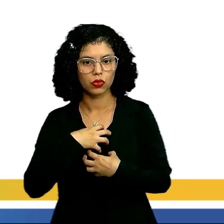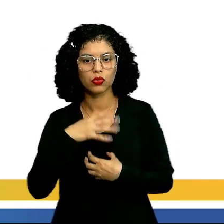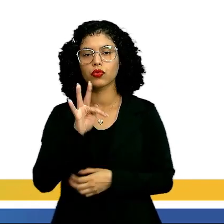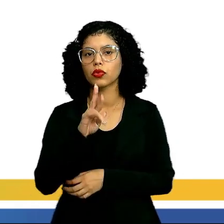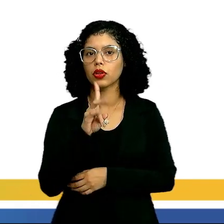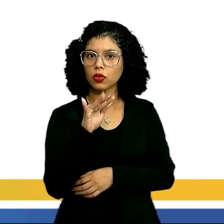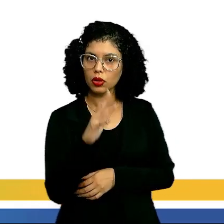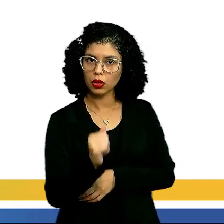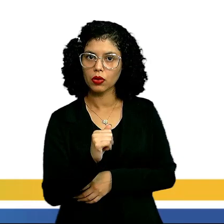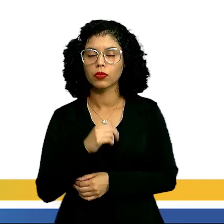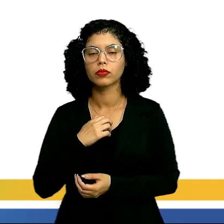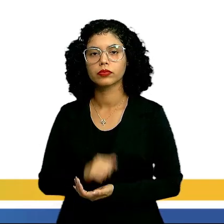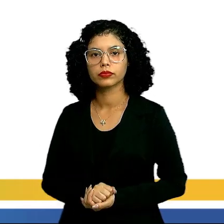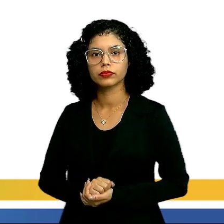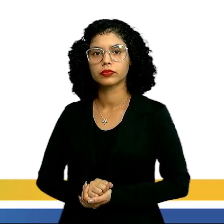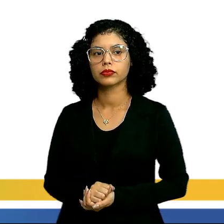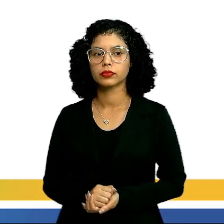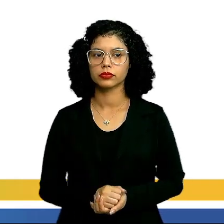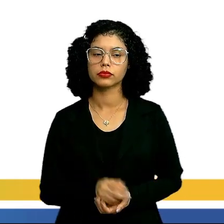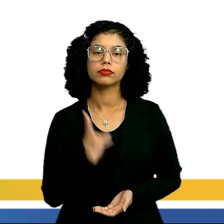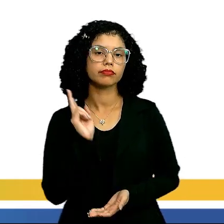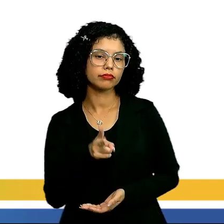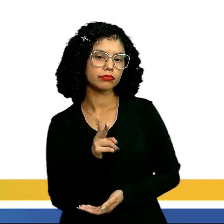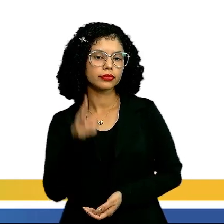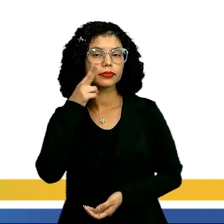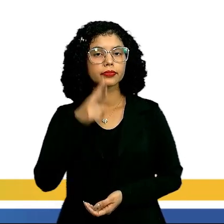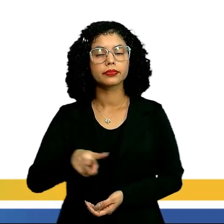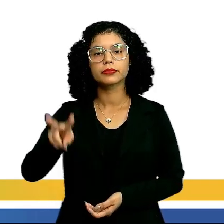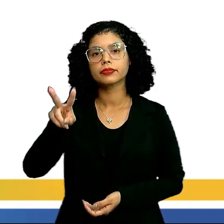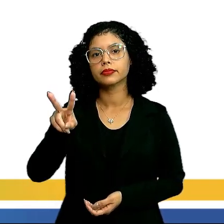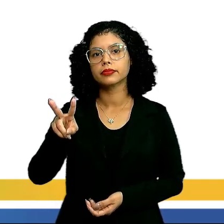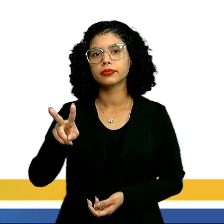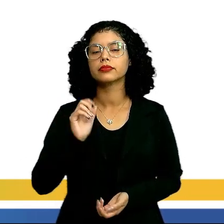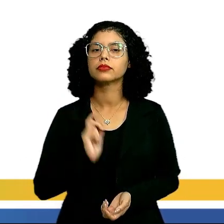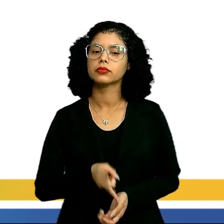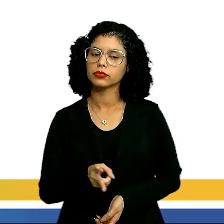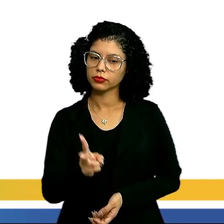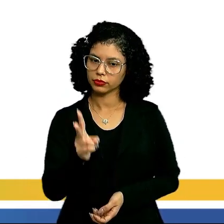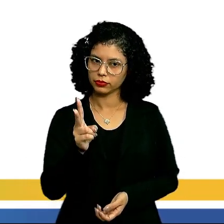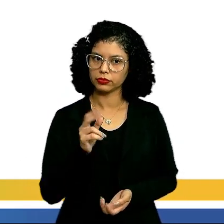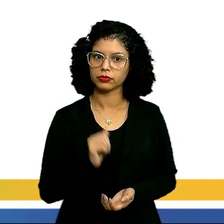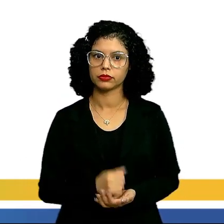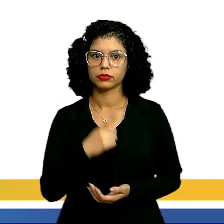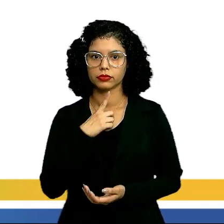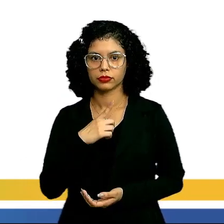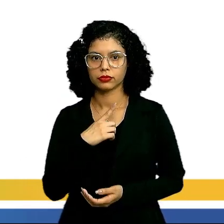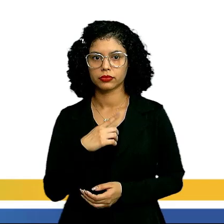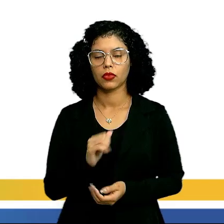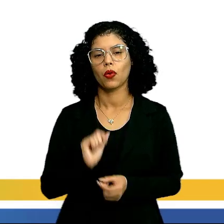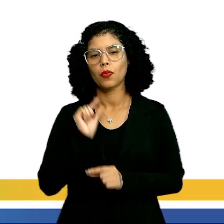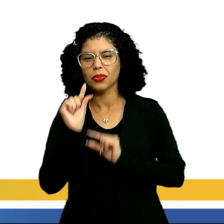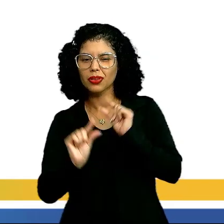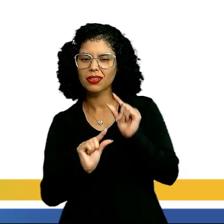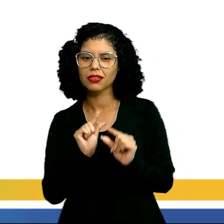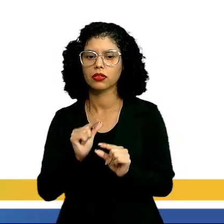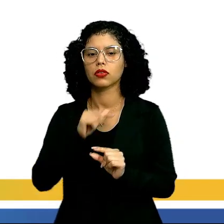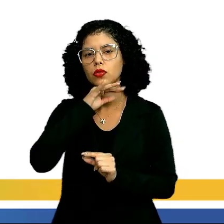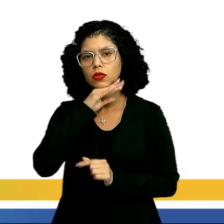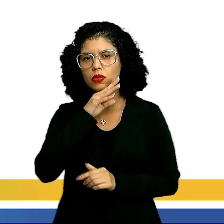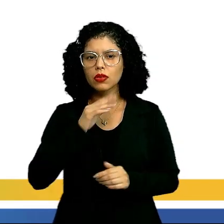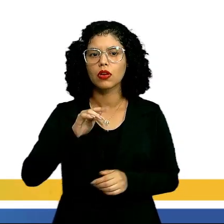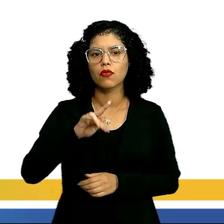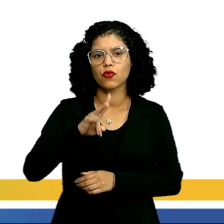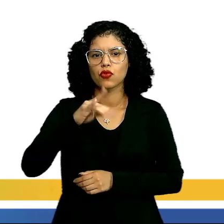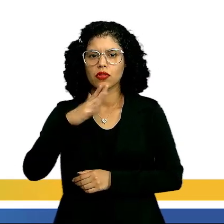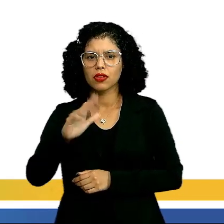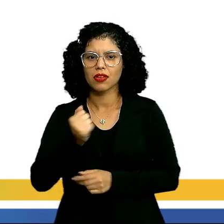figurado, de sentimentalismo, tá? Mas sempre uma visão pessimista. Então, a gente tem uma frustração